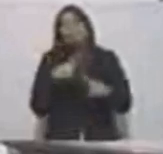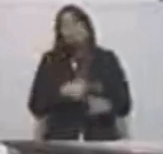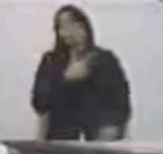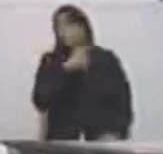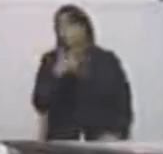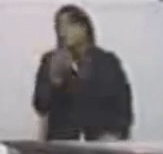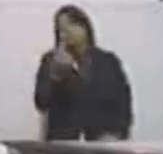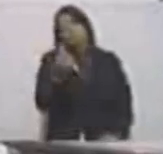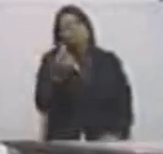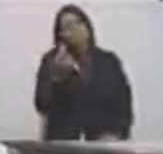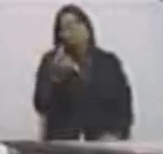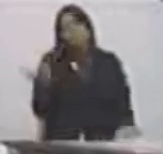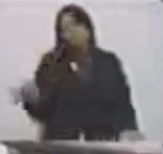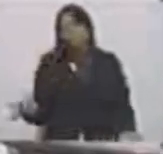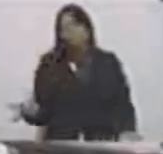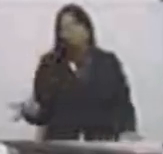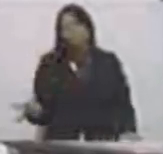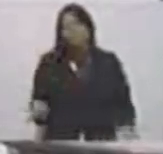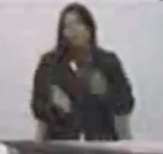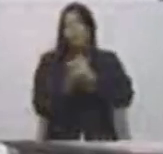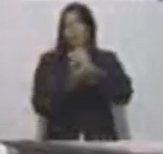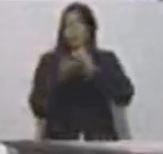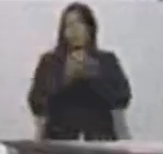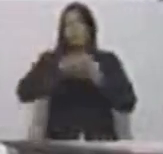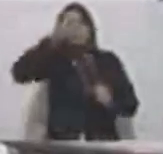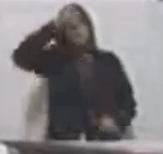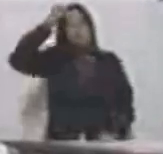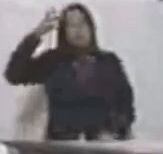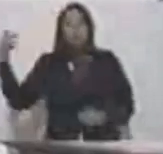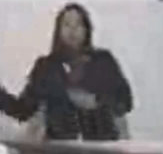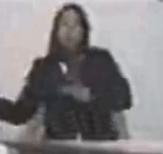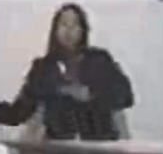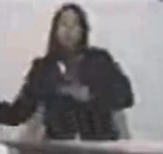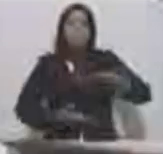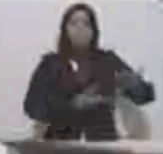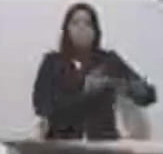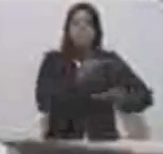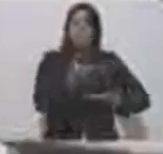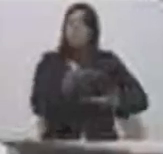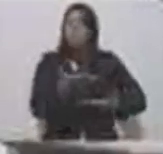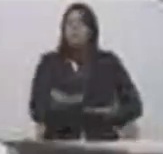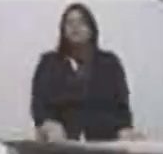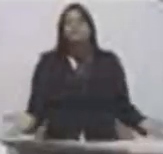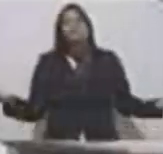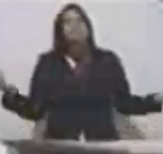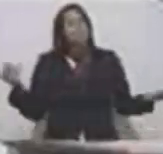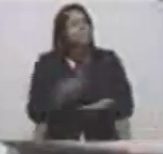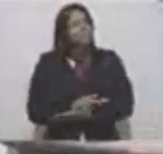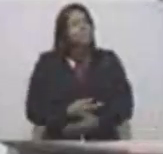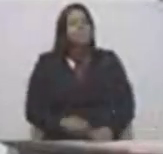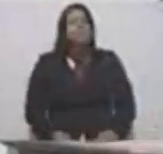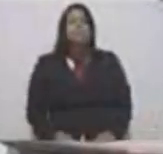recurso adequado. Porque nesse fundo, a prefeitura, e olha lá, é uma dificuldade para passar esse recurso.